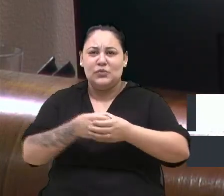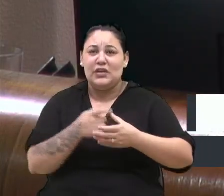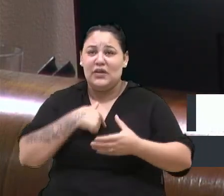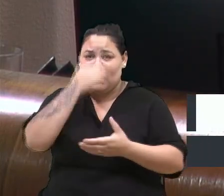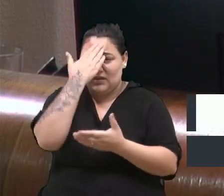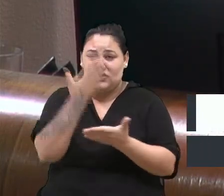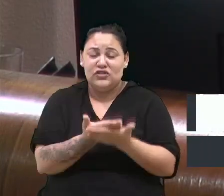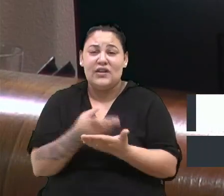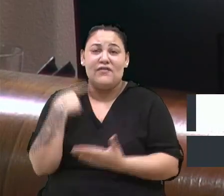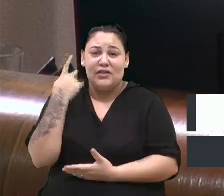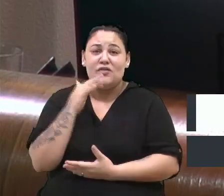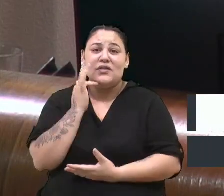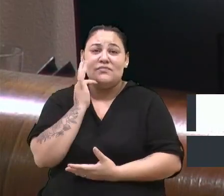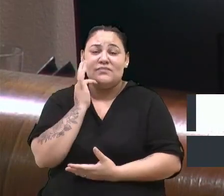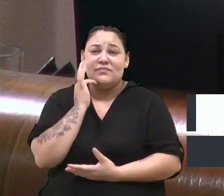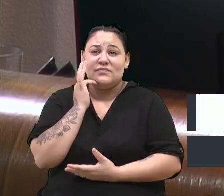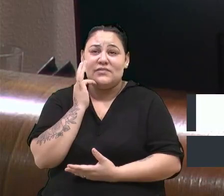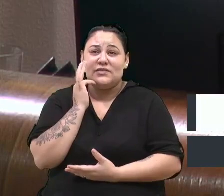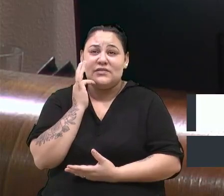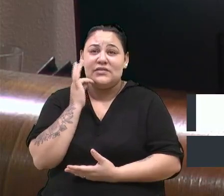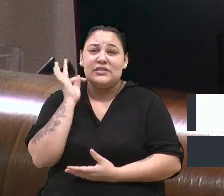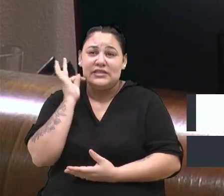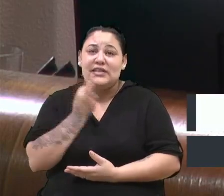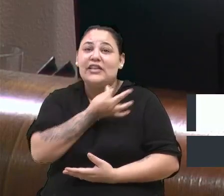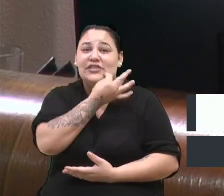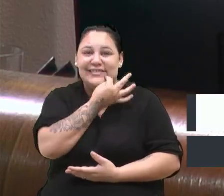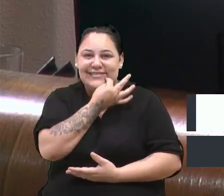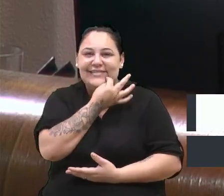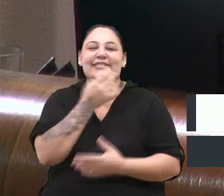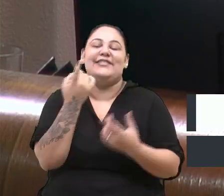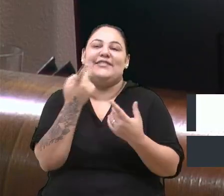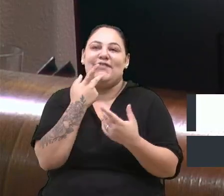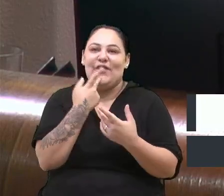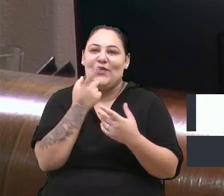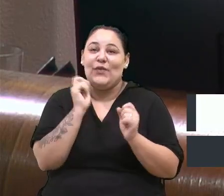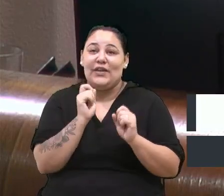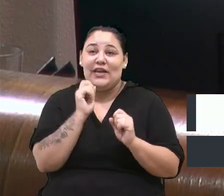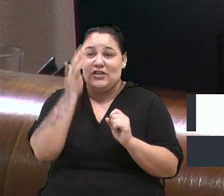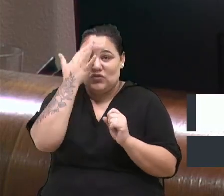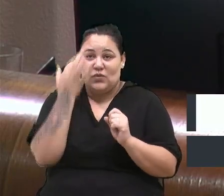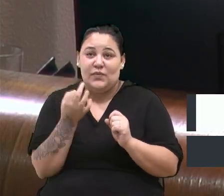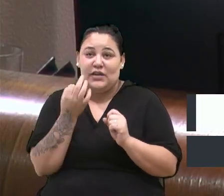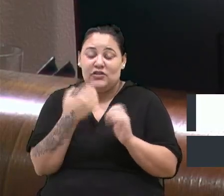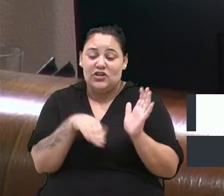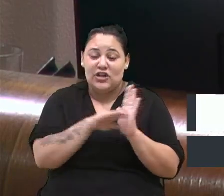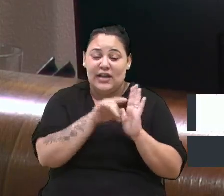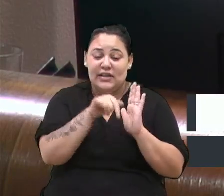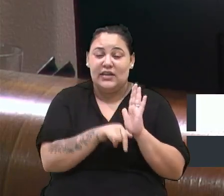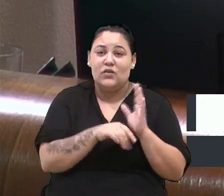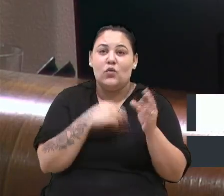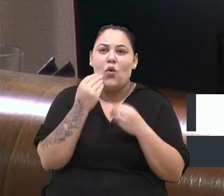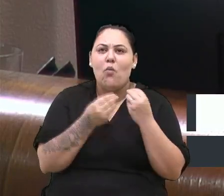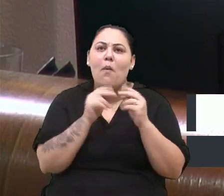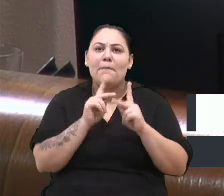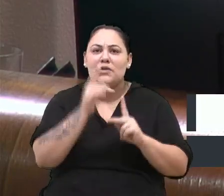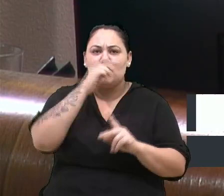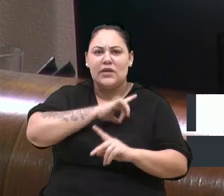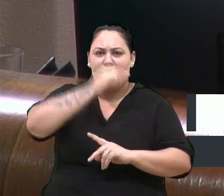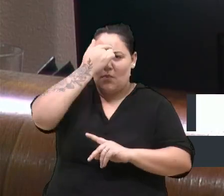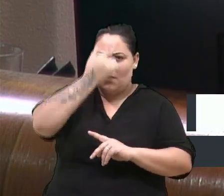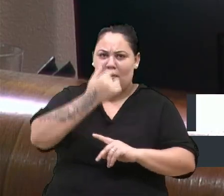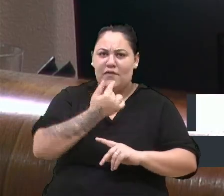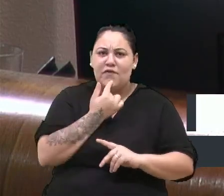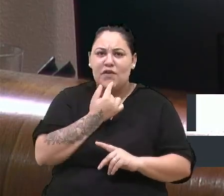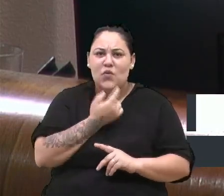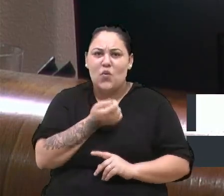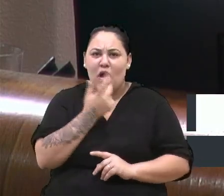tenha falado um pouco do que a gente entende, né, da sua vinda para cá, como alguém que tem um perfil muito